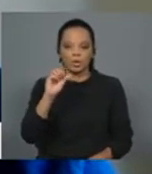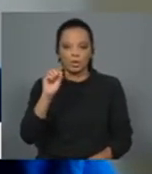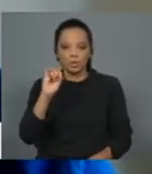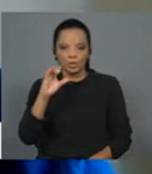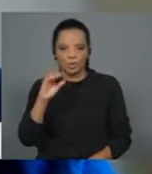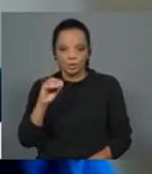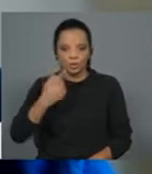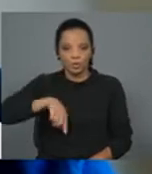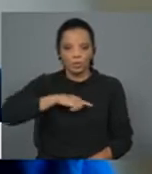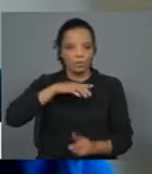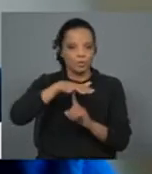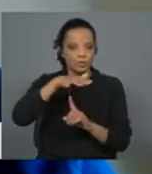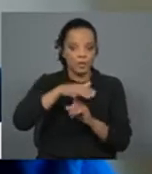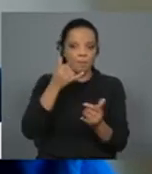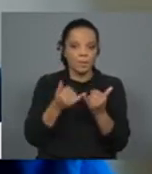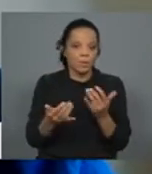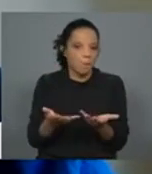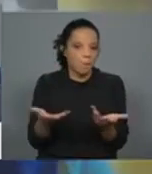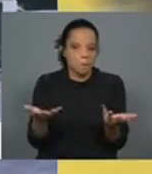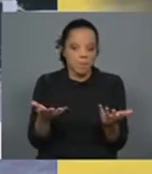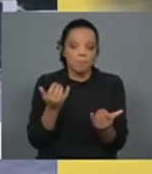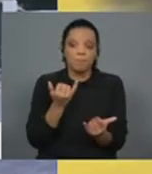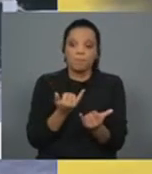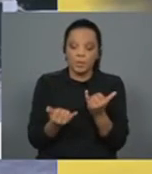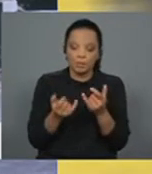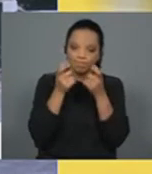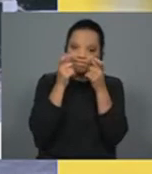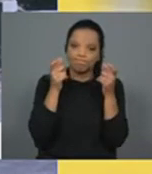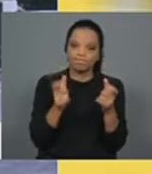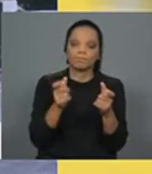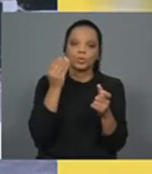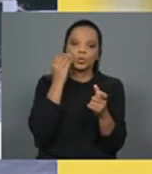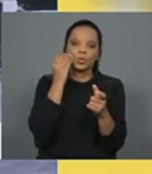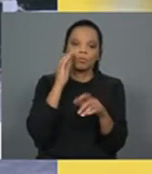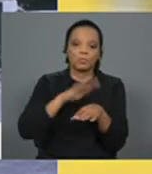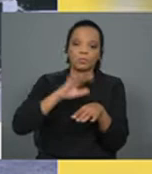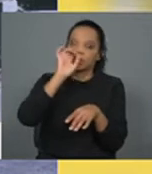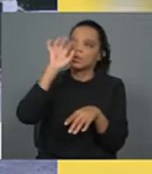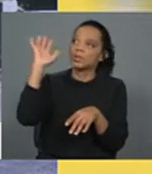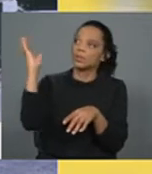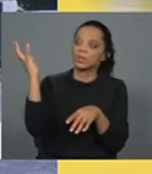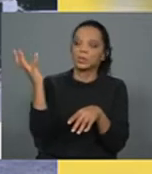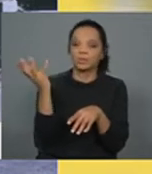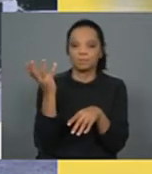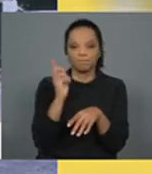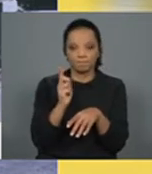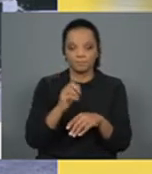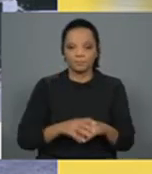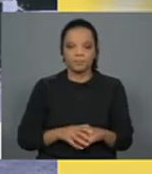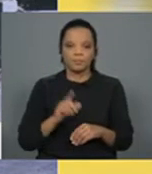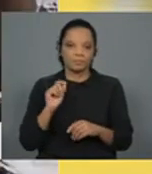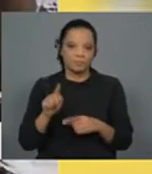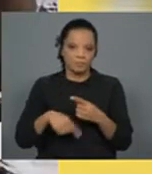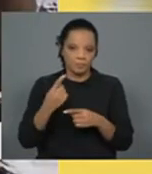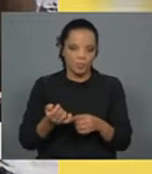para influenciar a perigosidade. A perigosidade é controlada pela natureza, digamos assim. Depois, há outro fator que